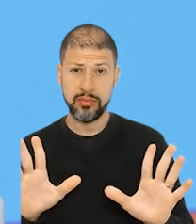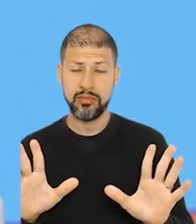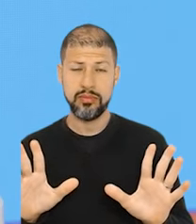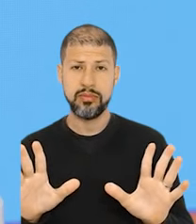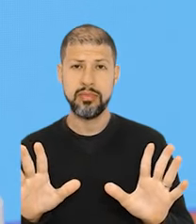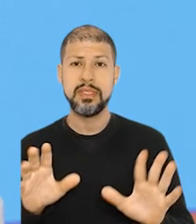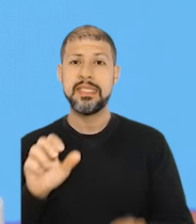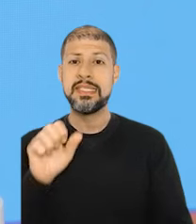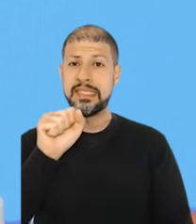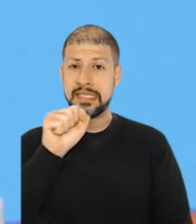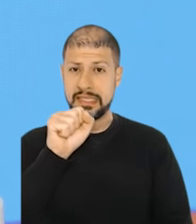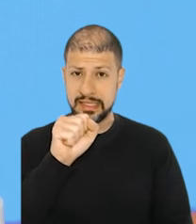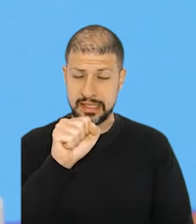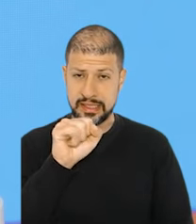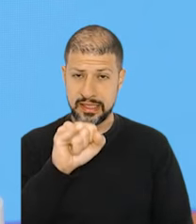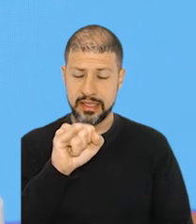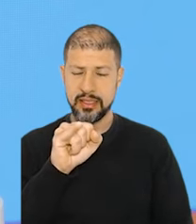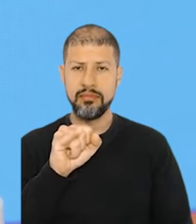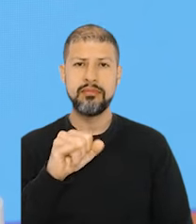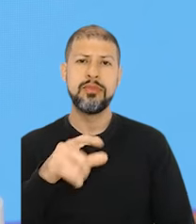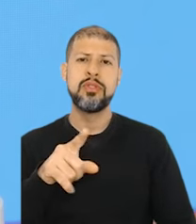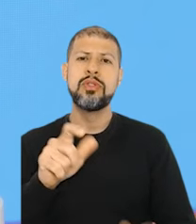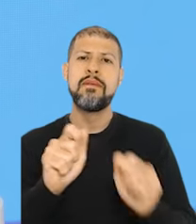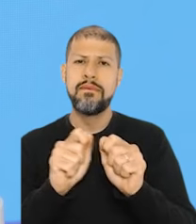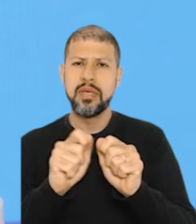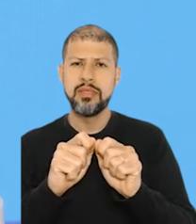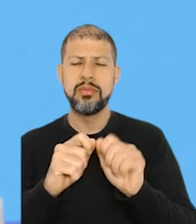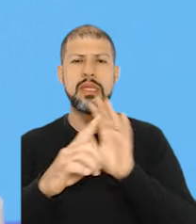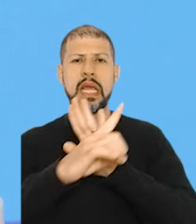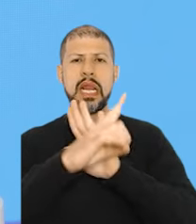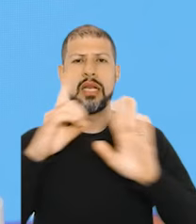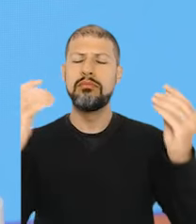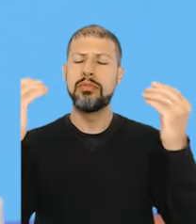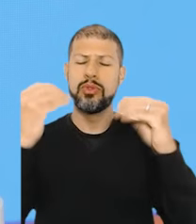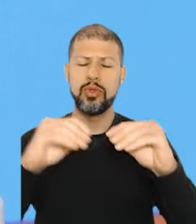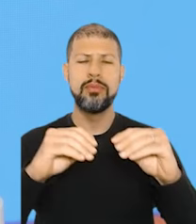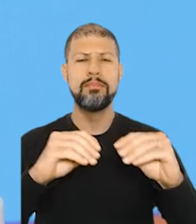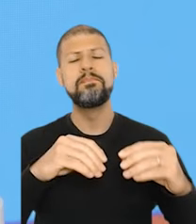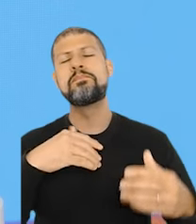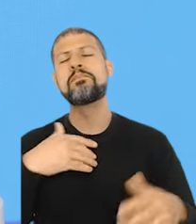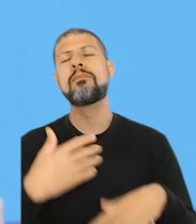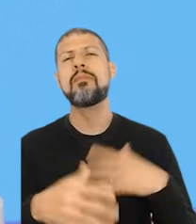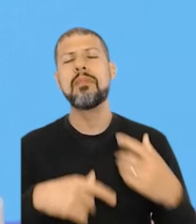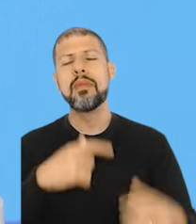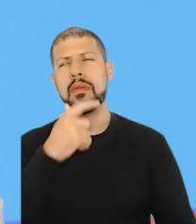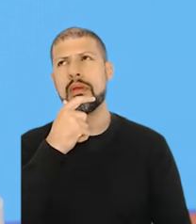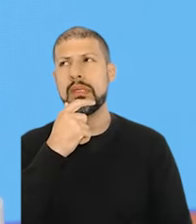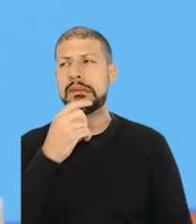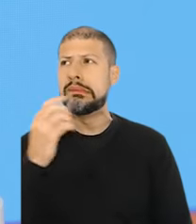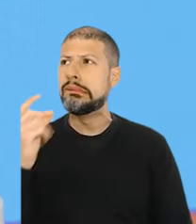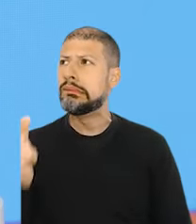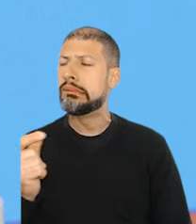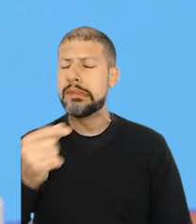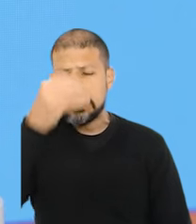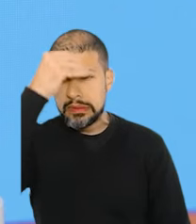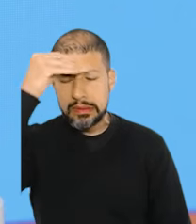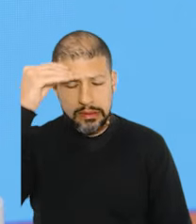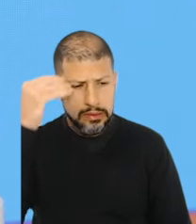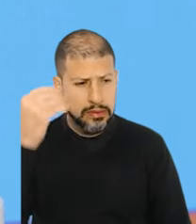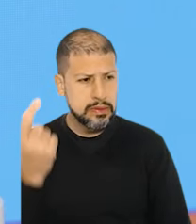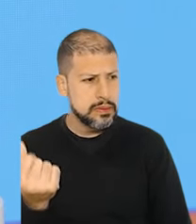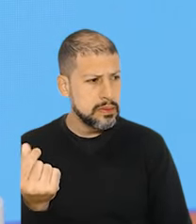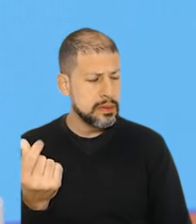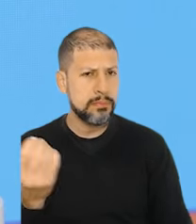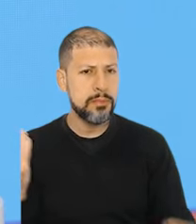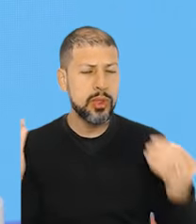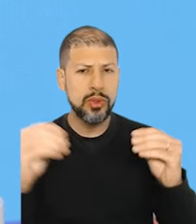durante a sua declaração a execução da declaração você perceber que esqueceu algum valor por exemplo como G mostrou você volta